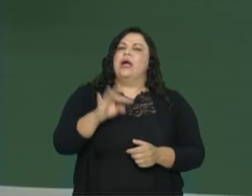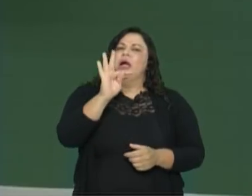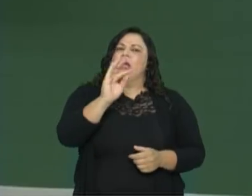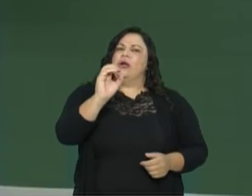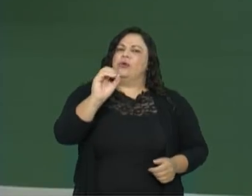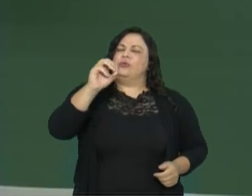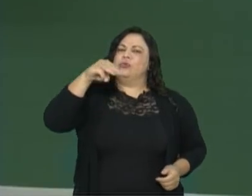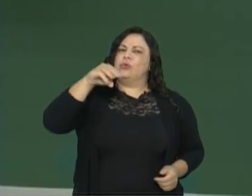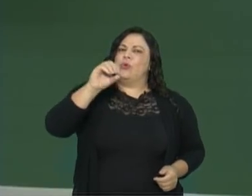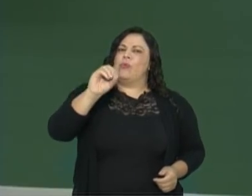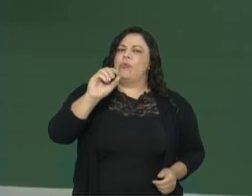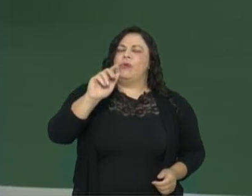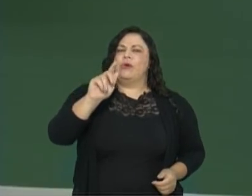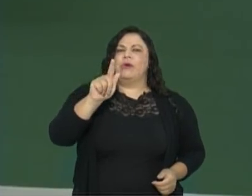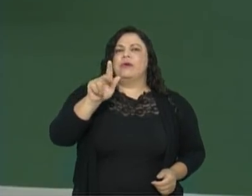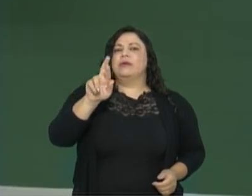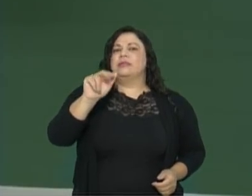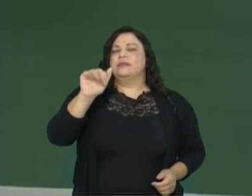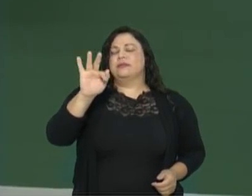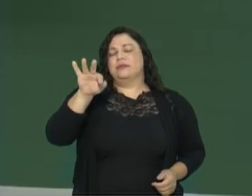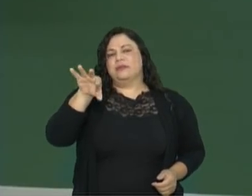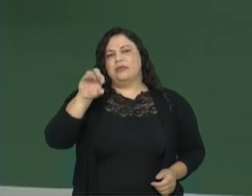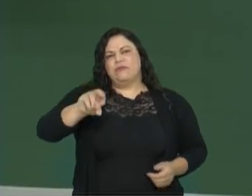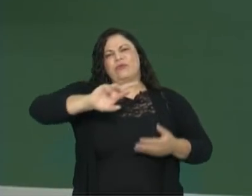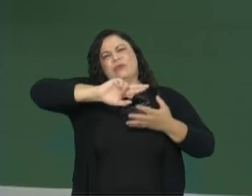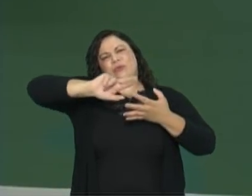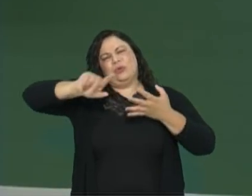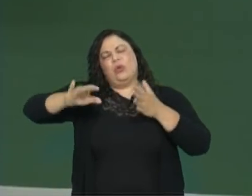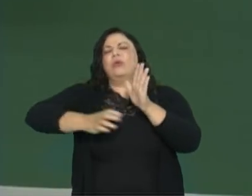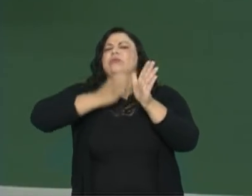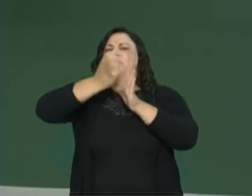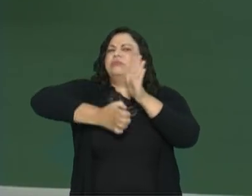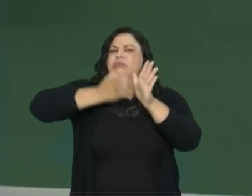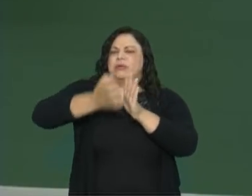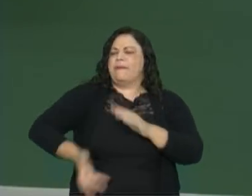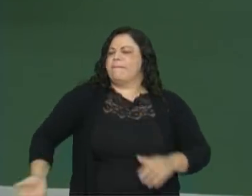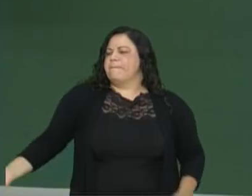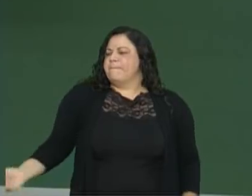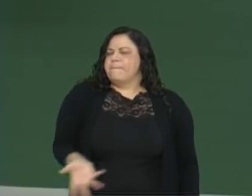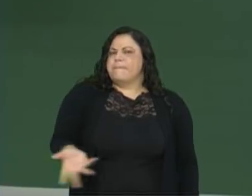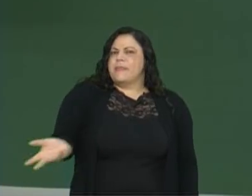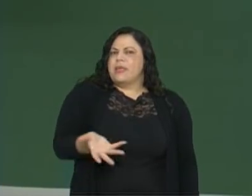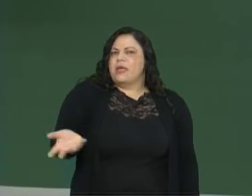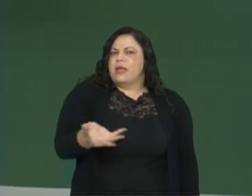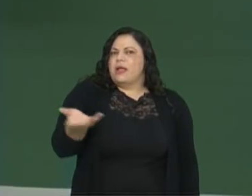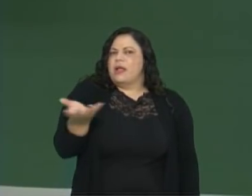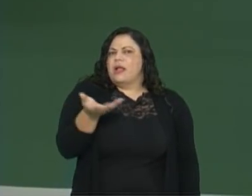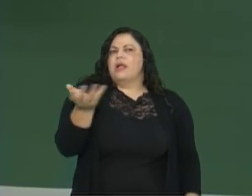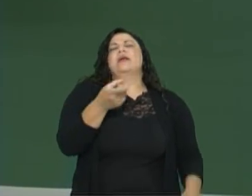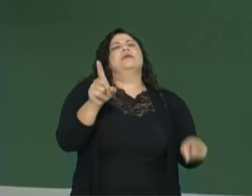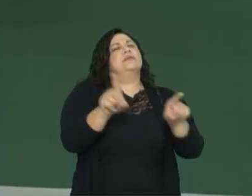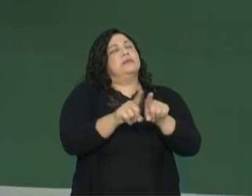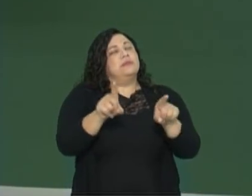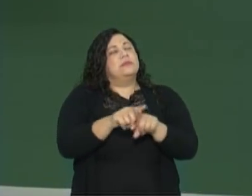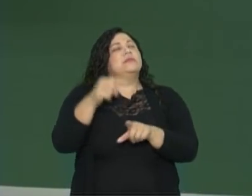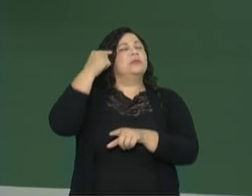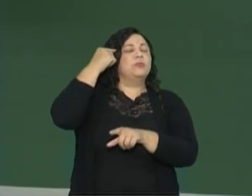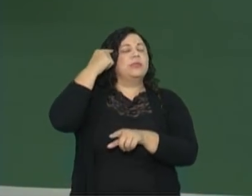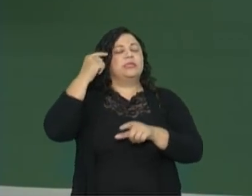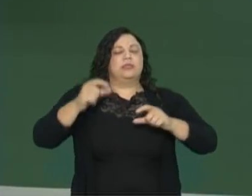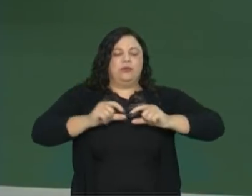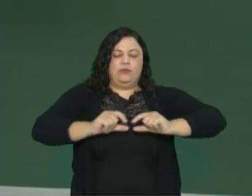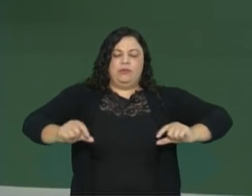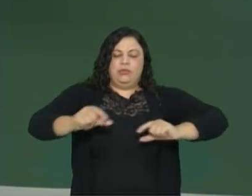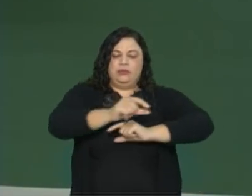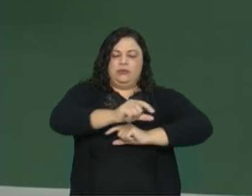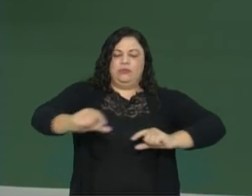e alguns desenvolvimentos de novos trens de alta velocidade também estão considerando fazer os trilhos com ligas de nióbio. Por